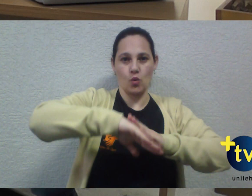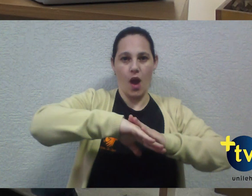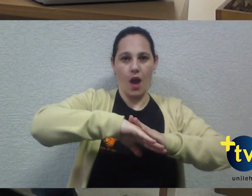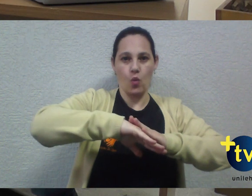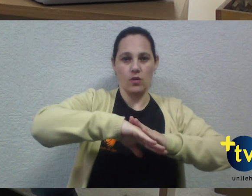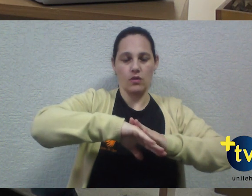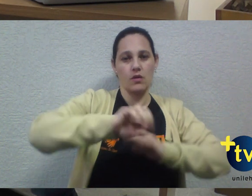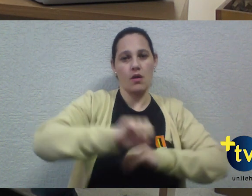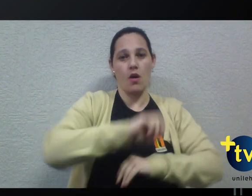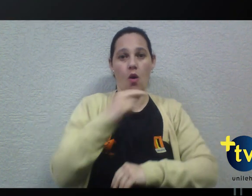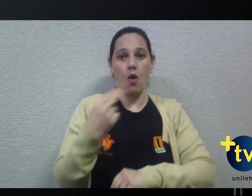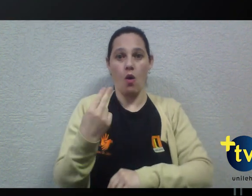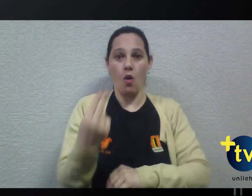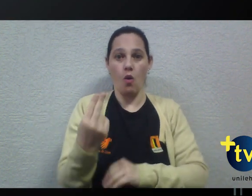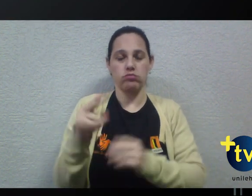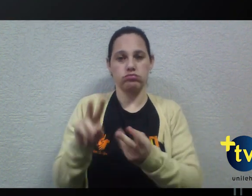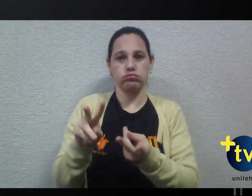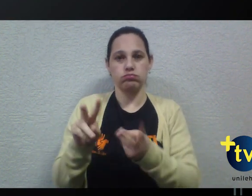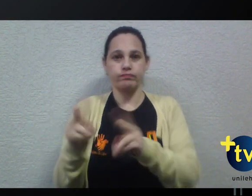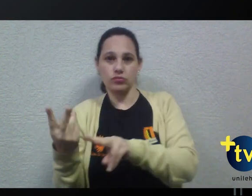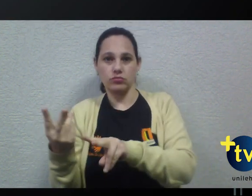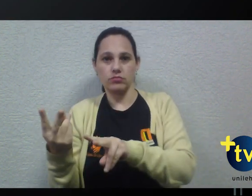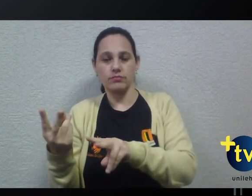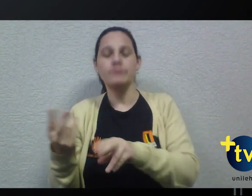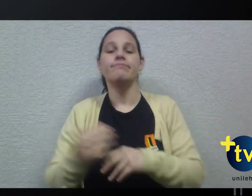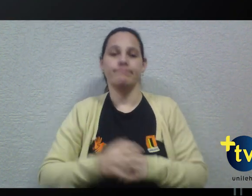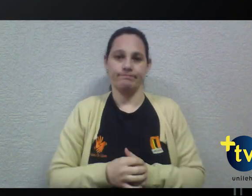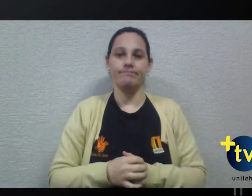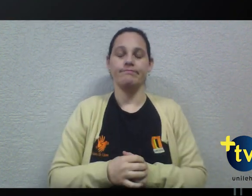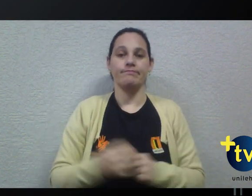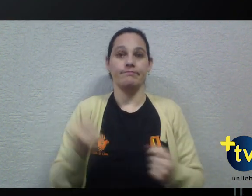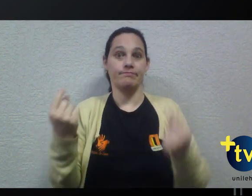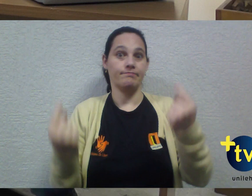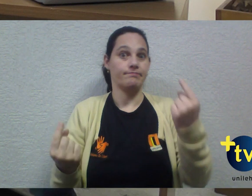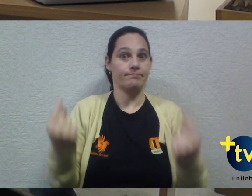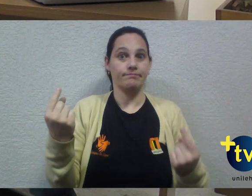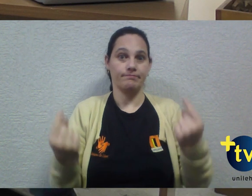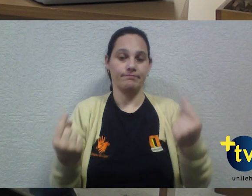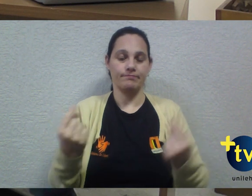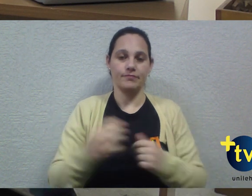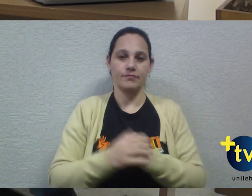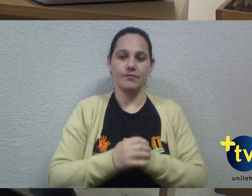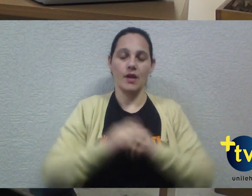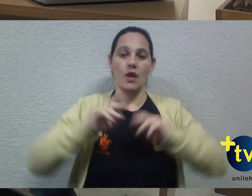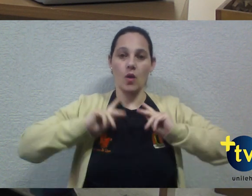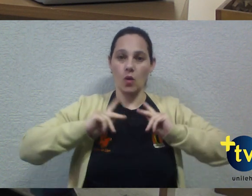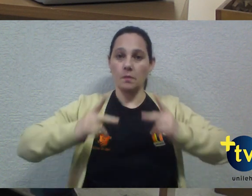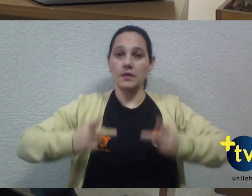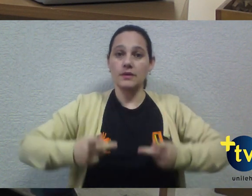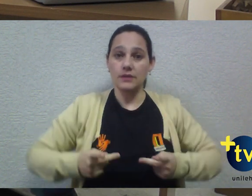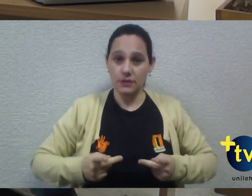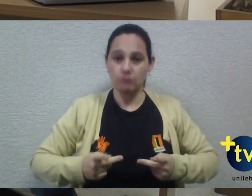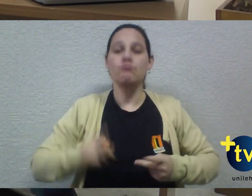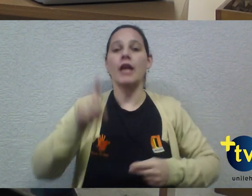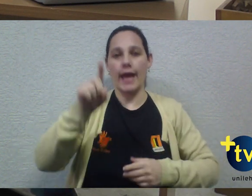Desde o princípio da humanidade, todas as nossas necessidades são ilimitadas, o que significa que nós nunca